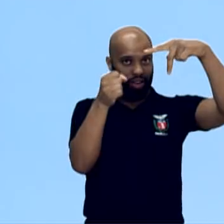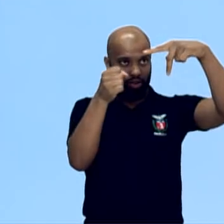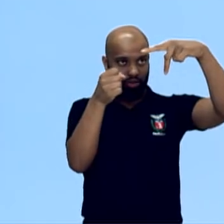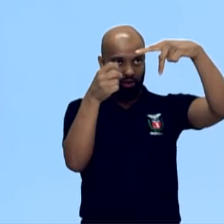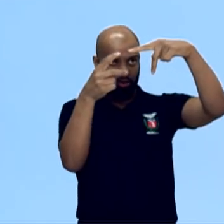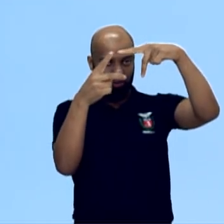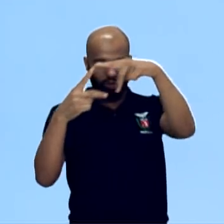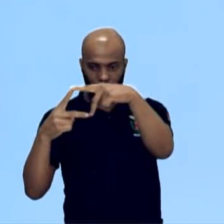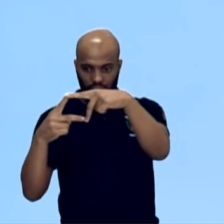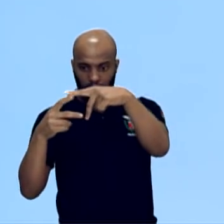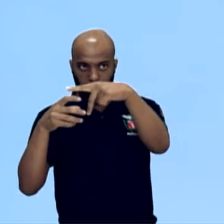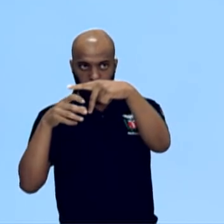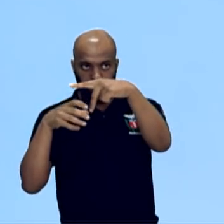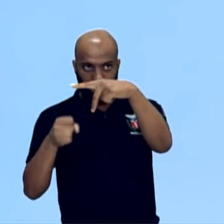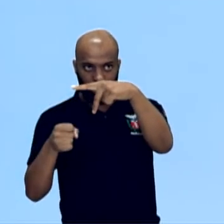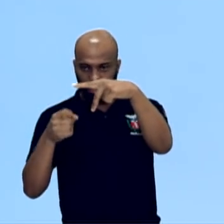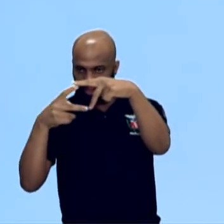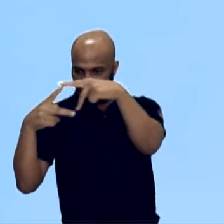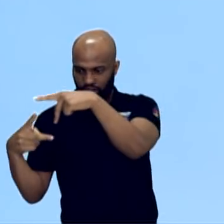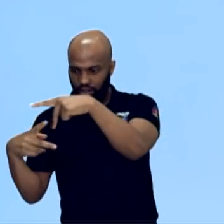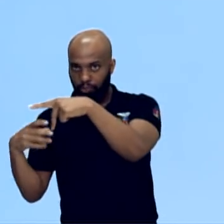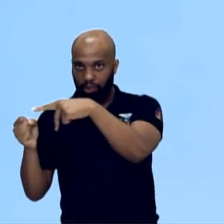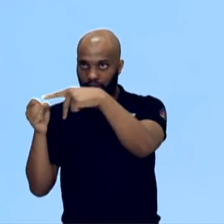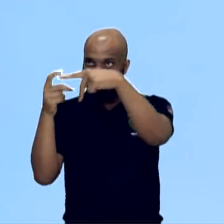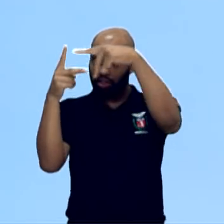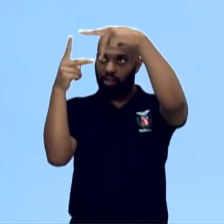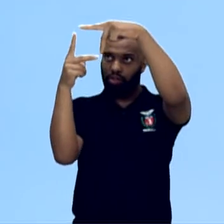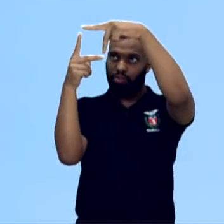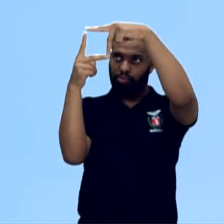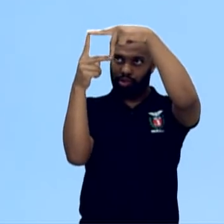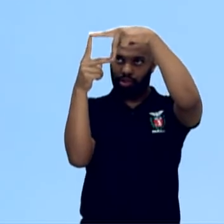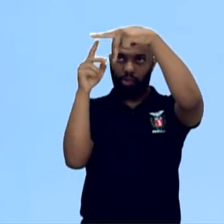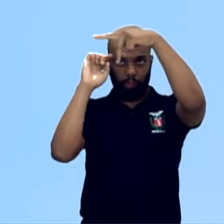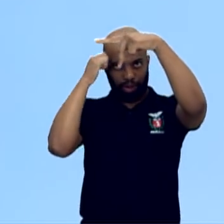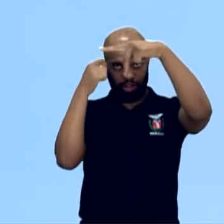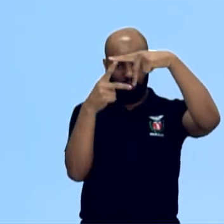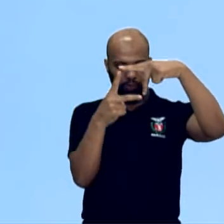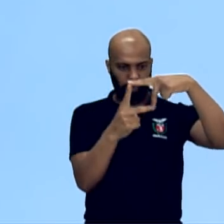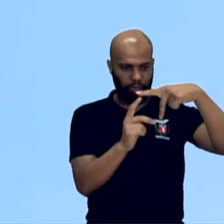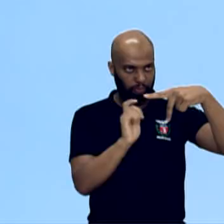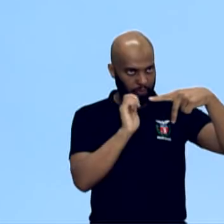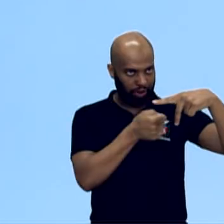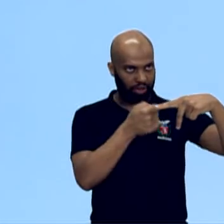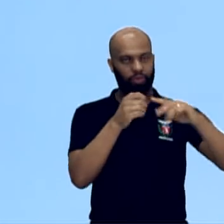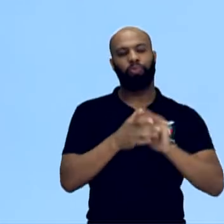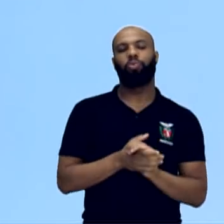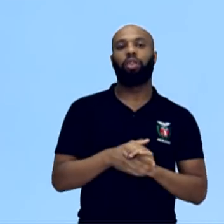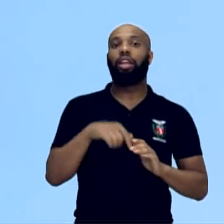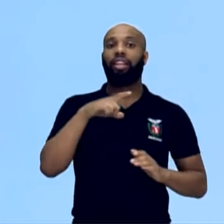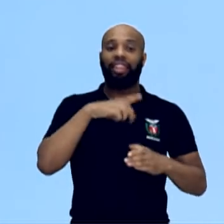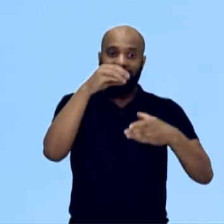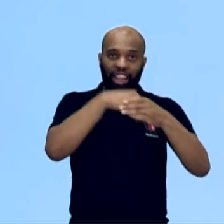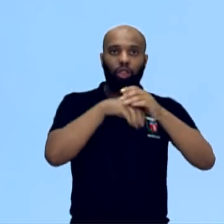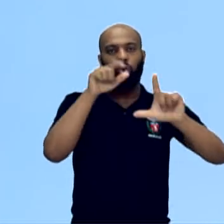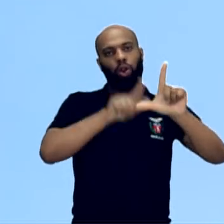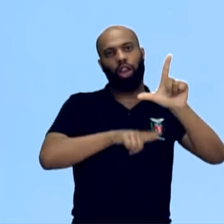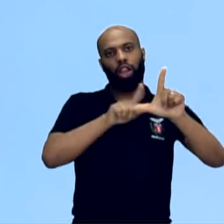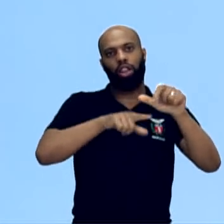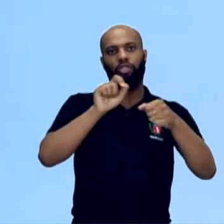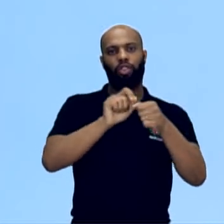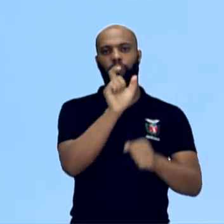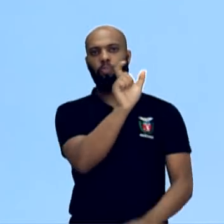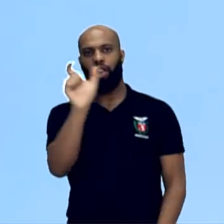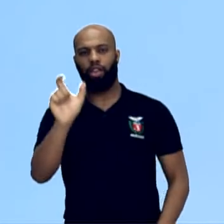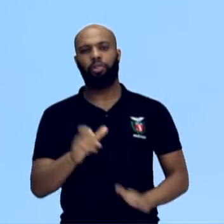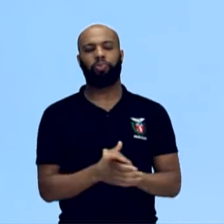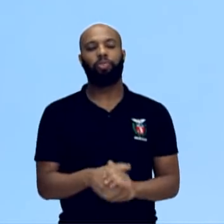de cada quadradinho tem uma letra que vai formar uma palavra. Então observe aqui,